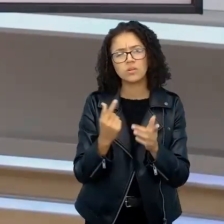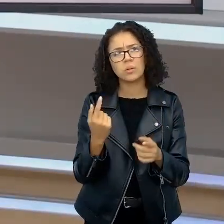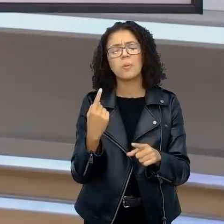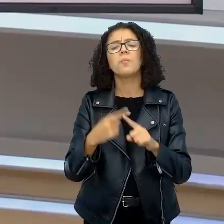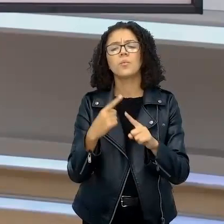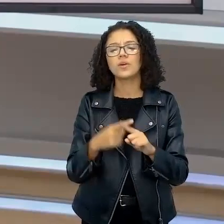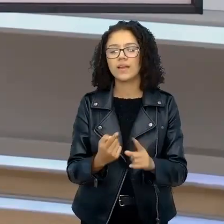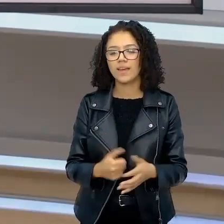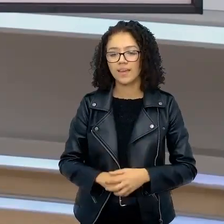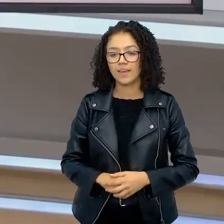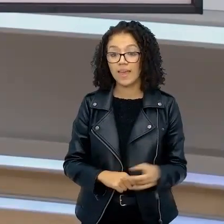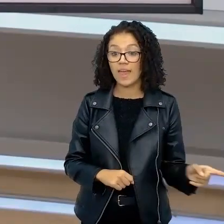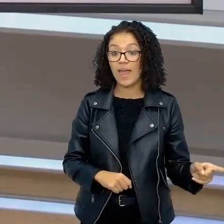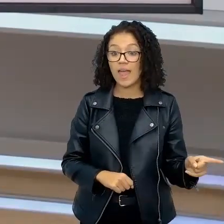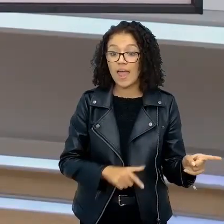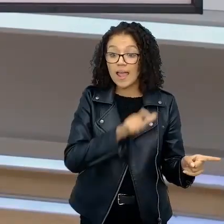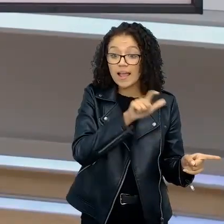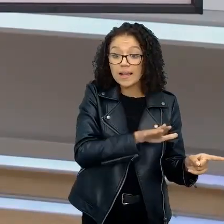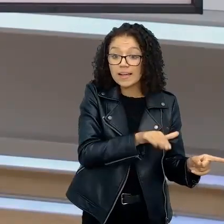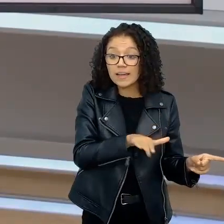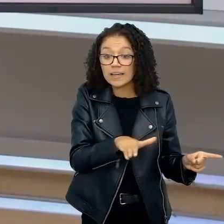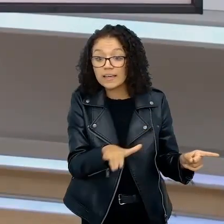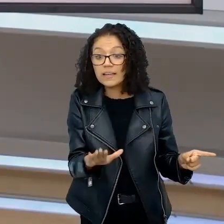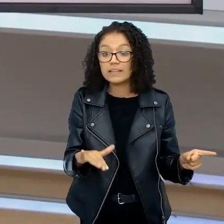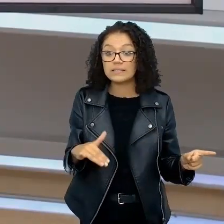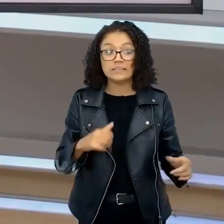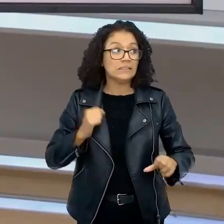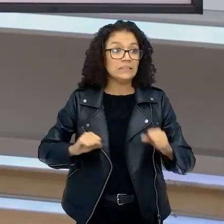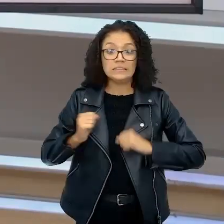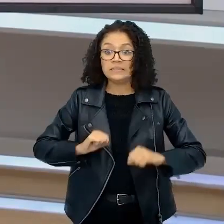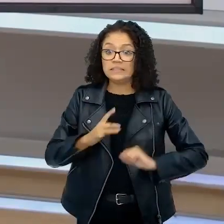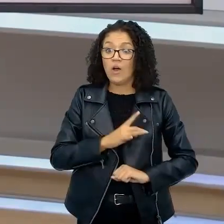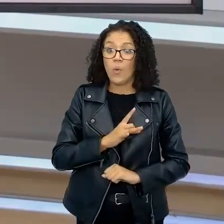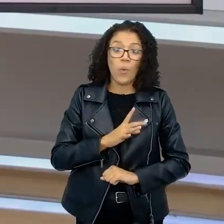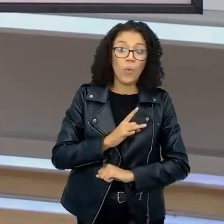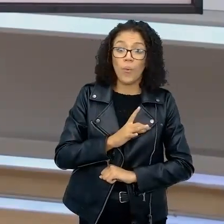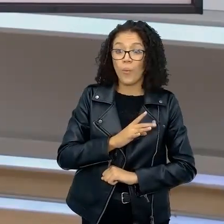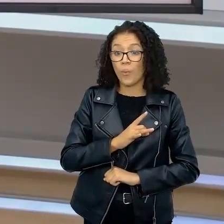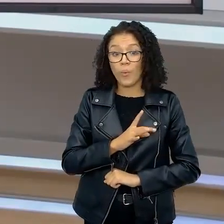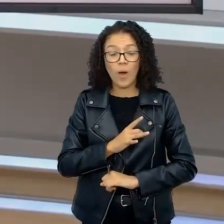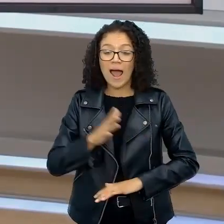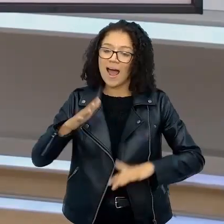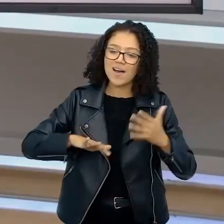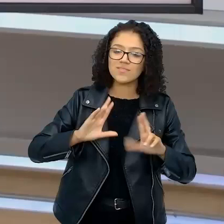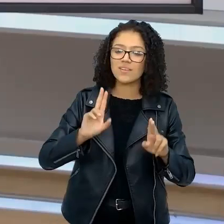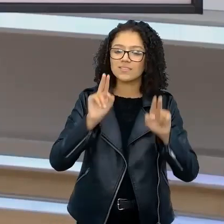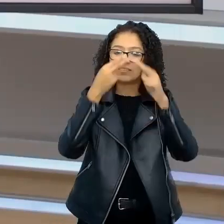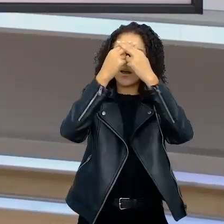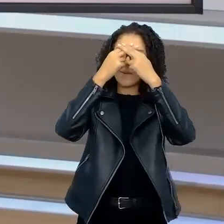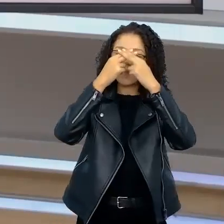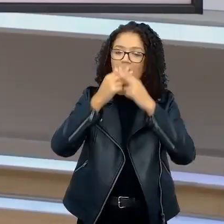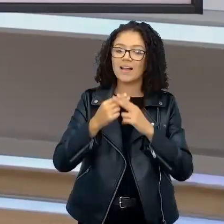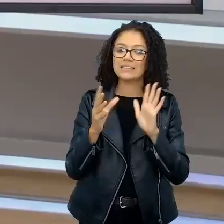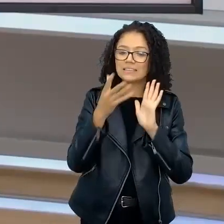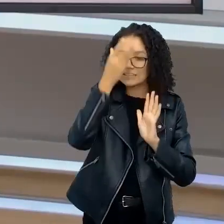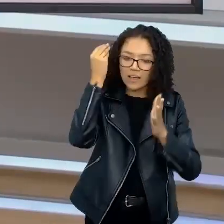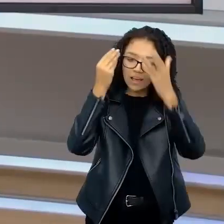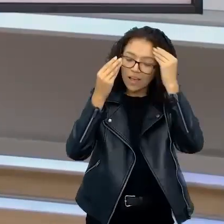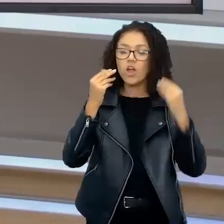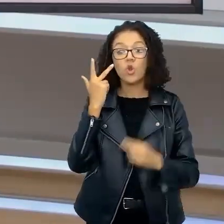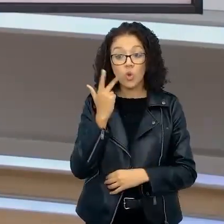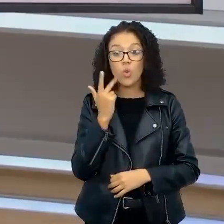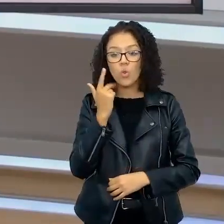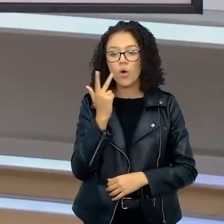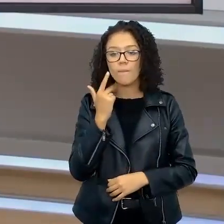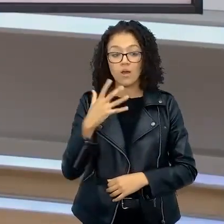criança, ela está apavorada, ela esquece de situações, é uma situação bastante traumática, né? E daí ela vai